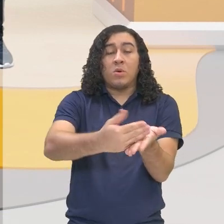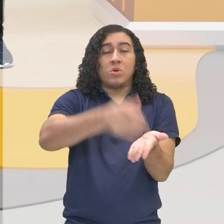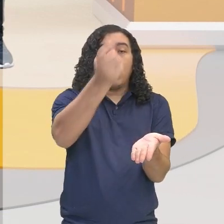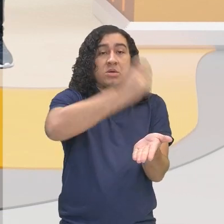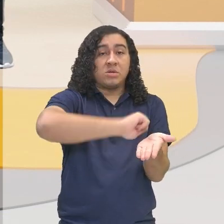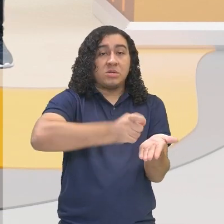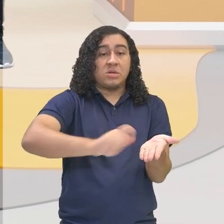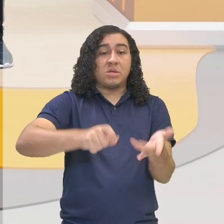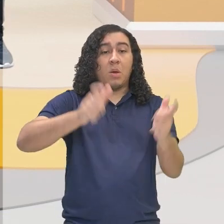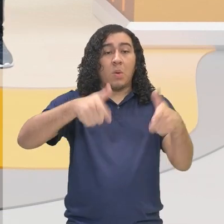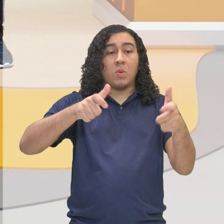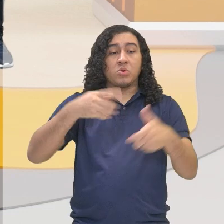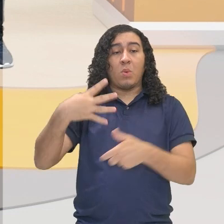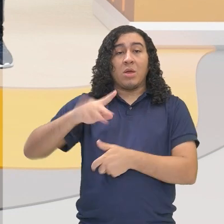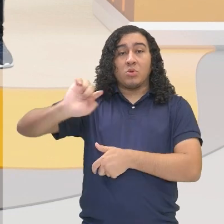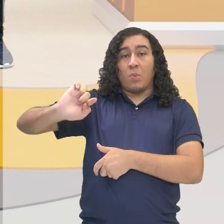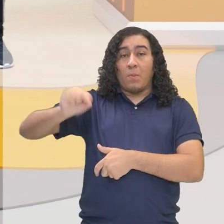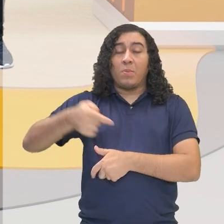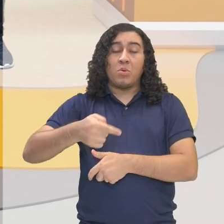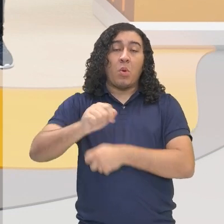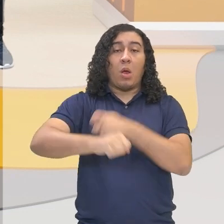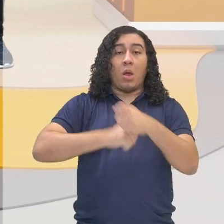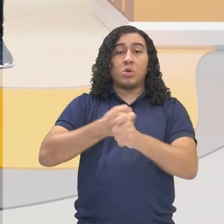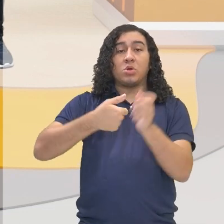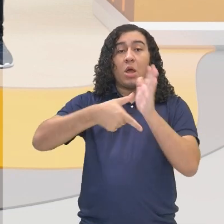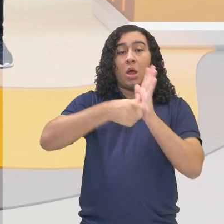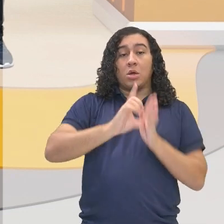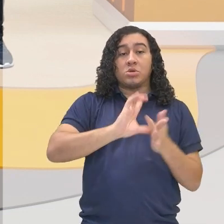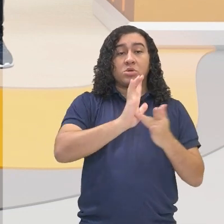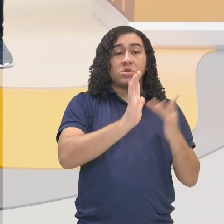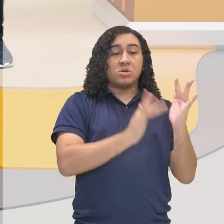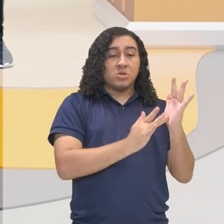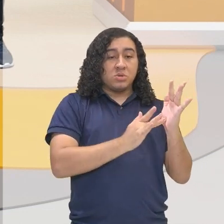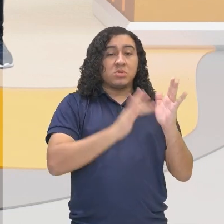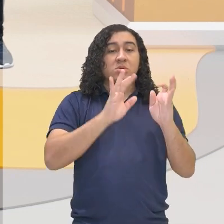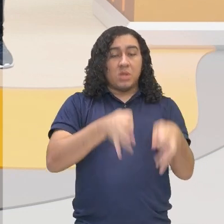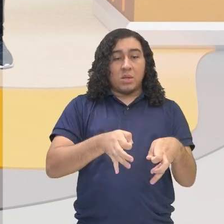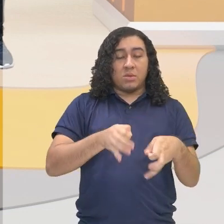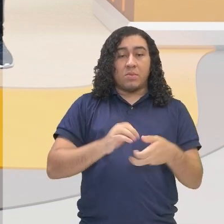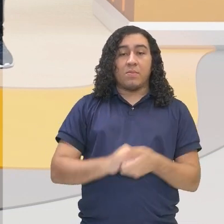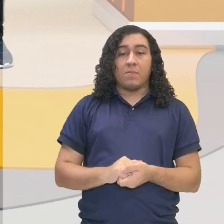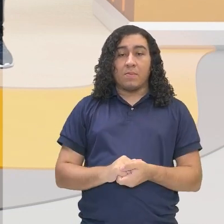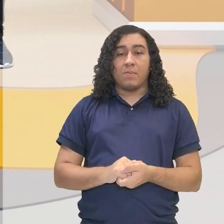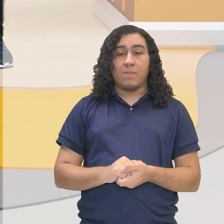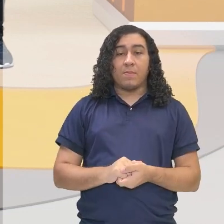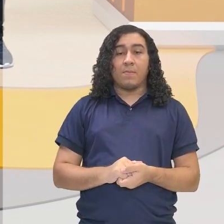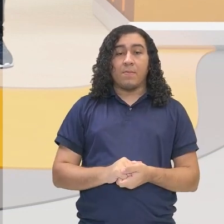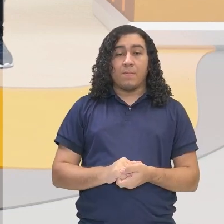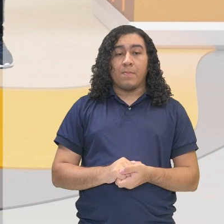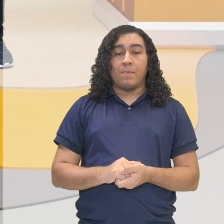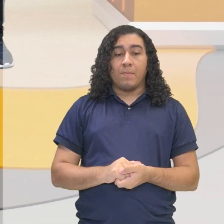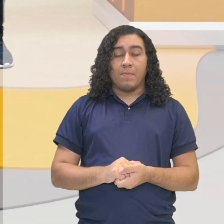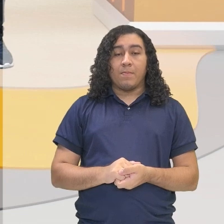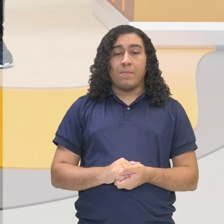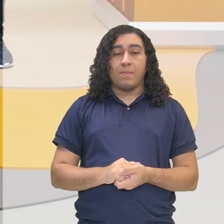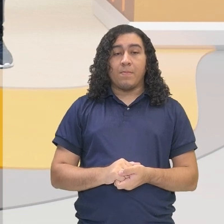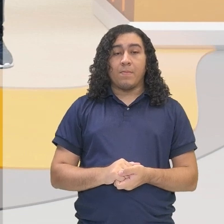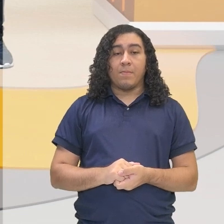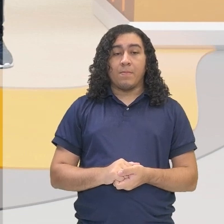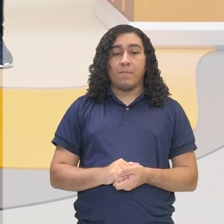volta de 4.000 anos antes de Cristo, que vai determinar, né, a pré-história,